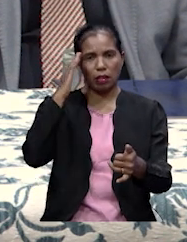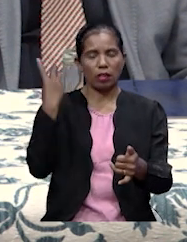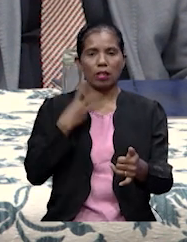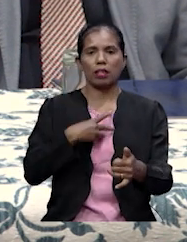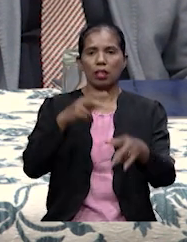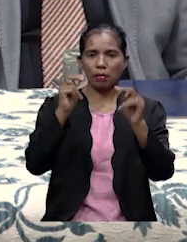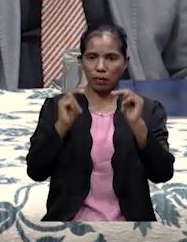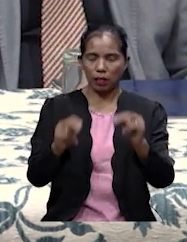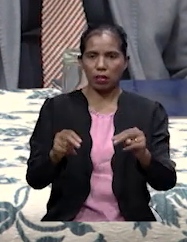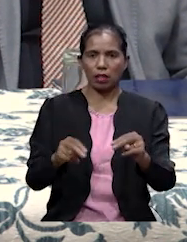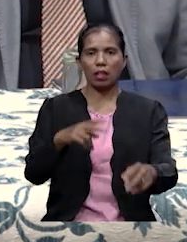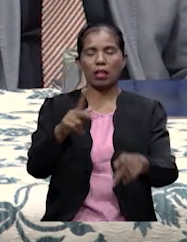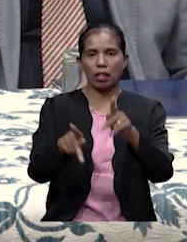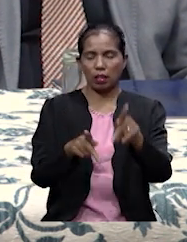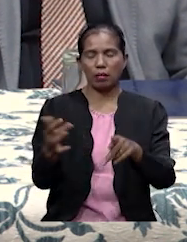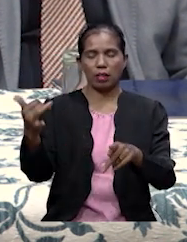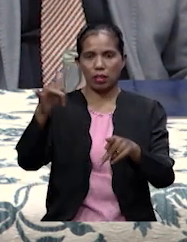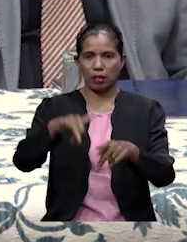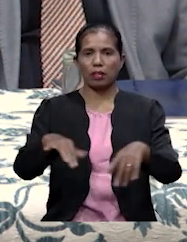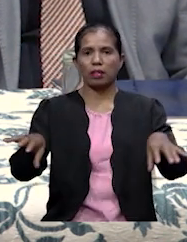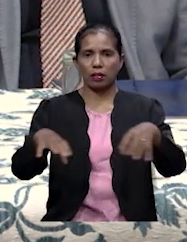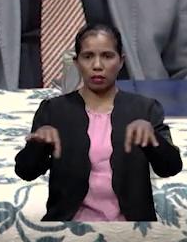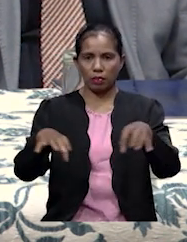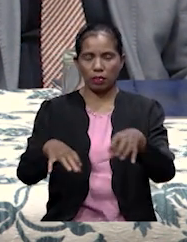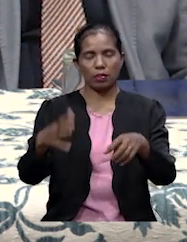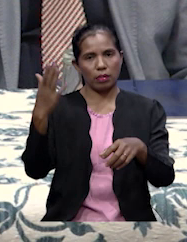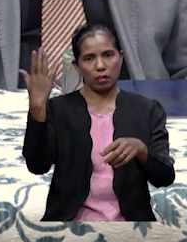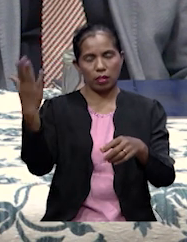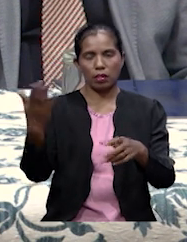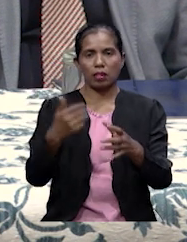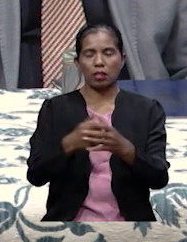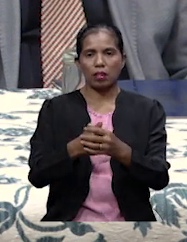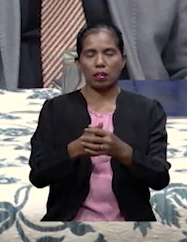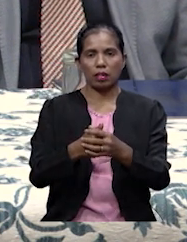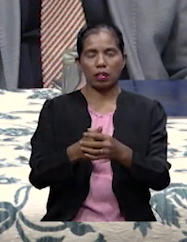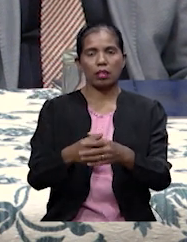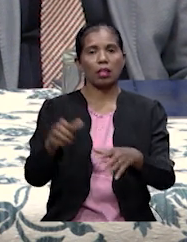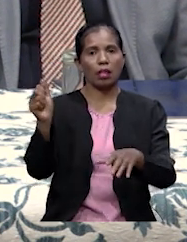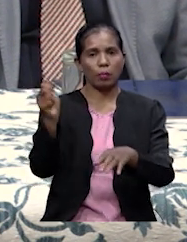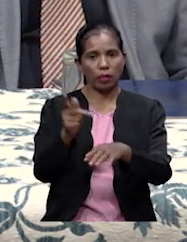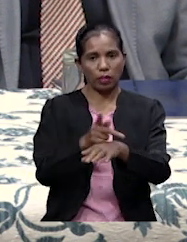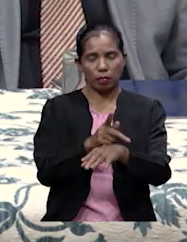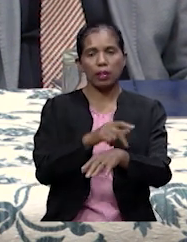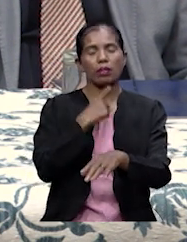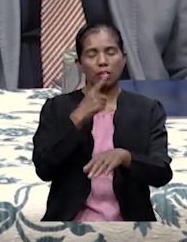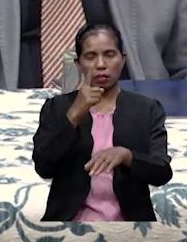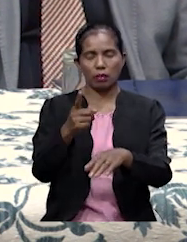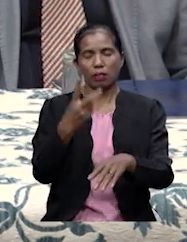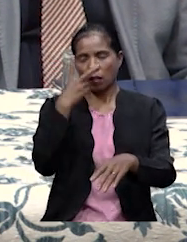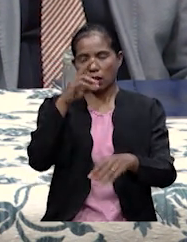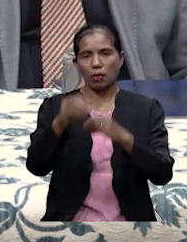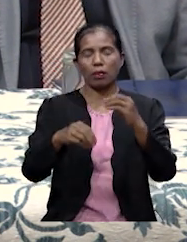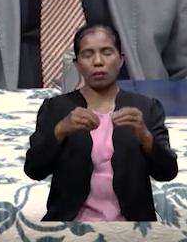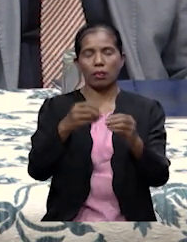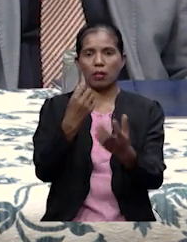iha, ema sira serviço iha aprovisionamento, ema sira iha gestão a torre com abalçamento,